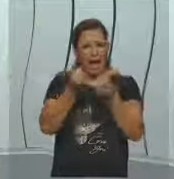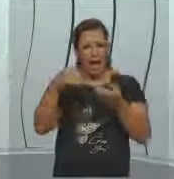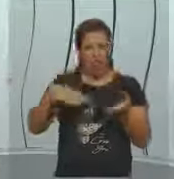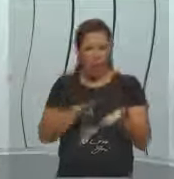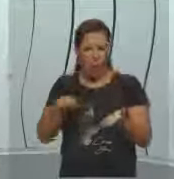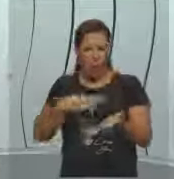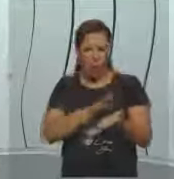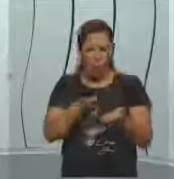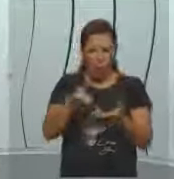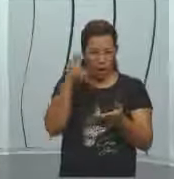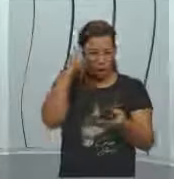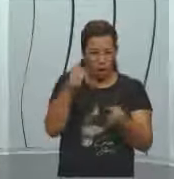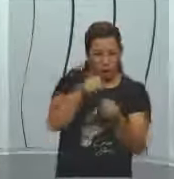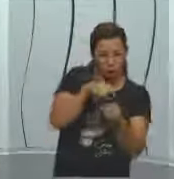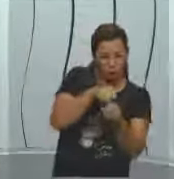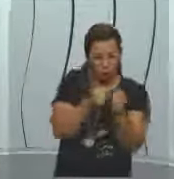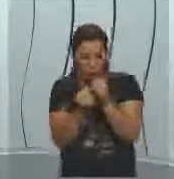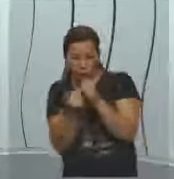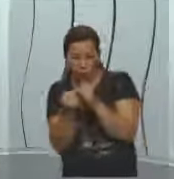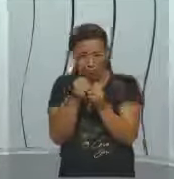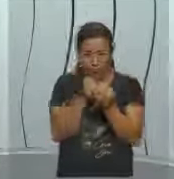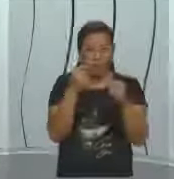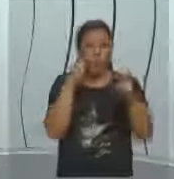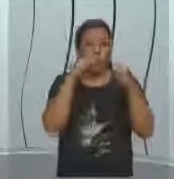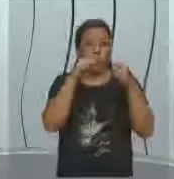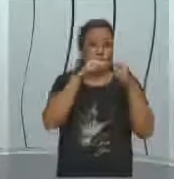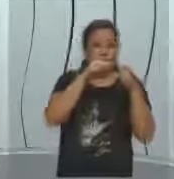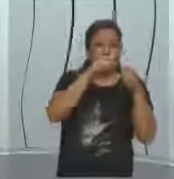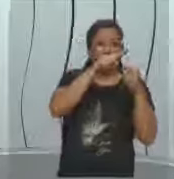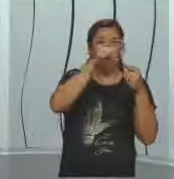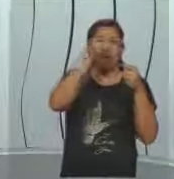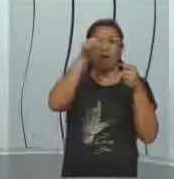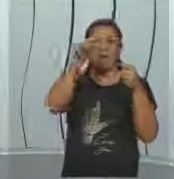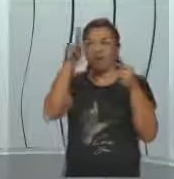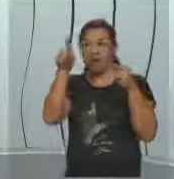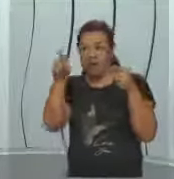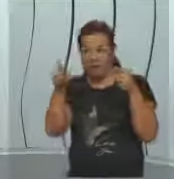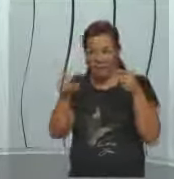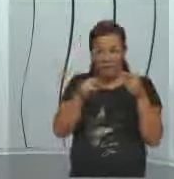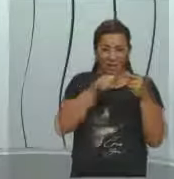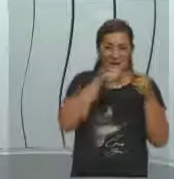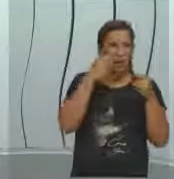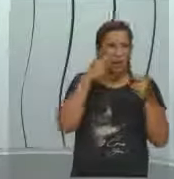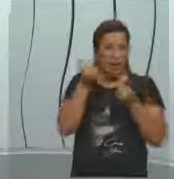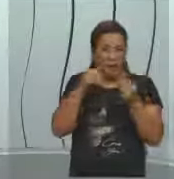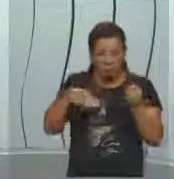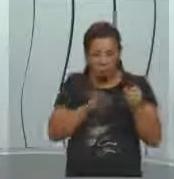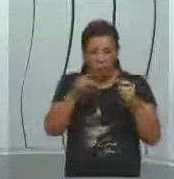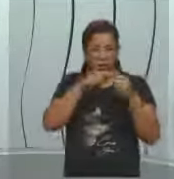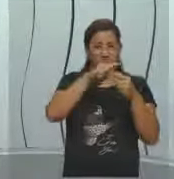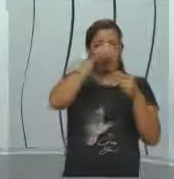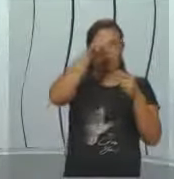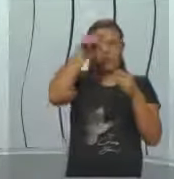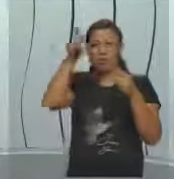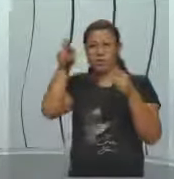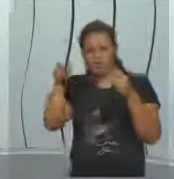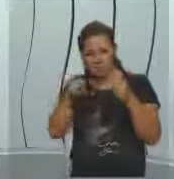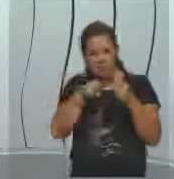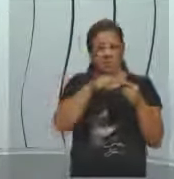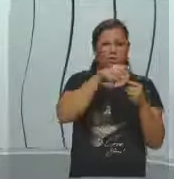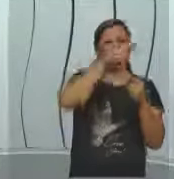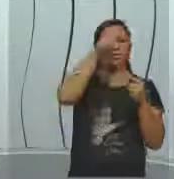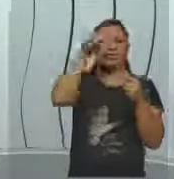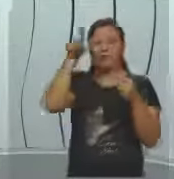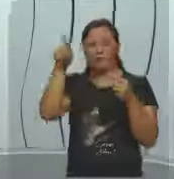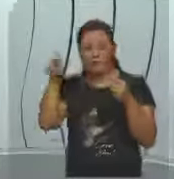agora. Quando você tem uma corrida de Fórmula 1, ela acontece em circuitos, que são pistas fechadas. Eu completo uma volta, 2